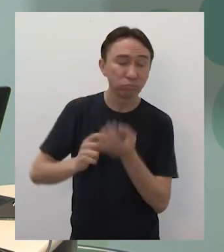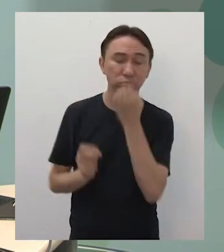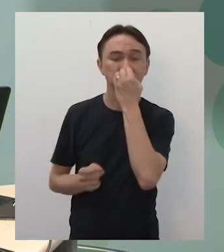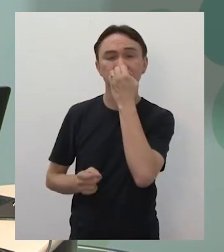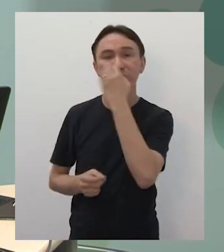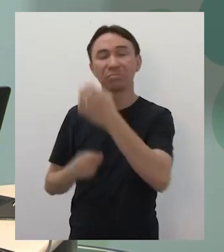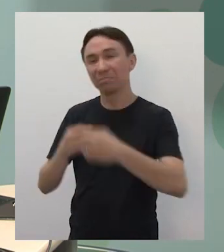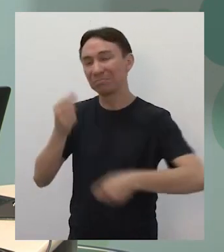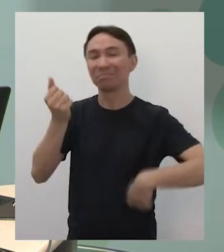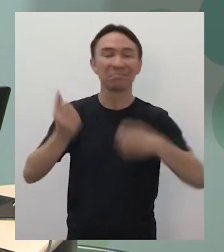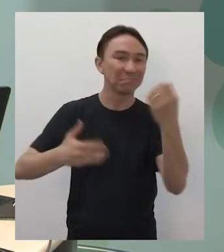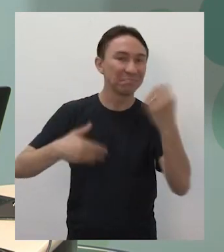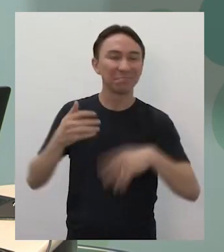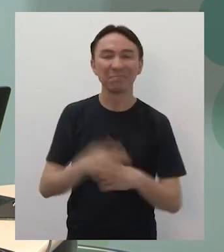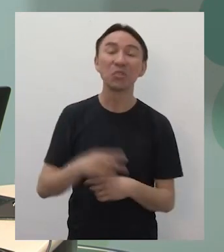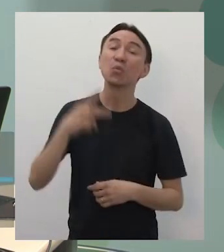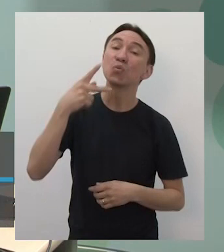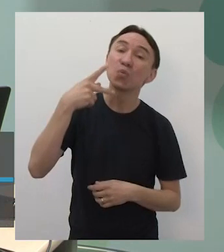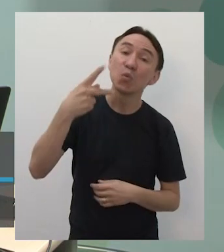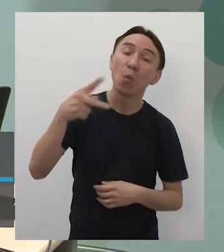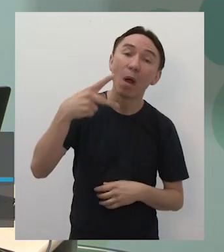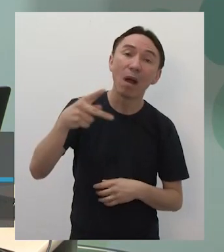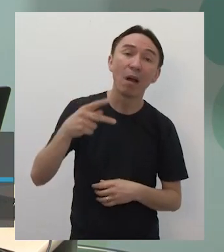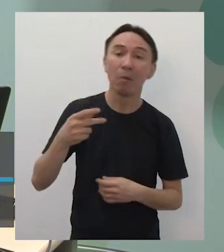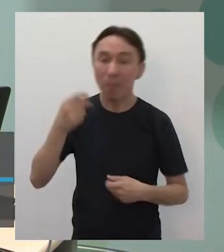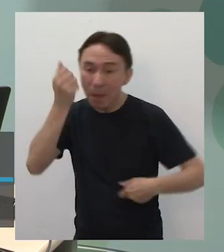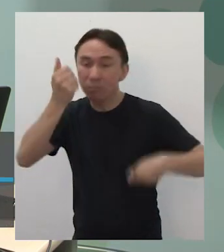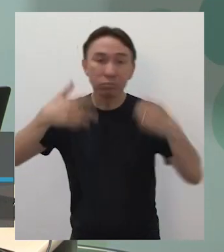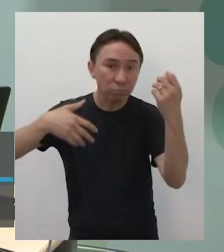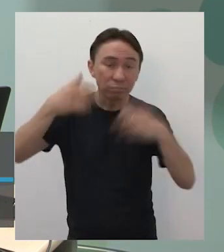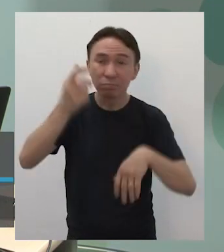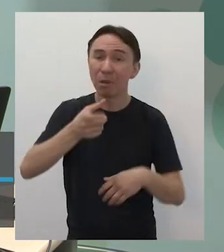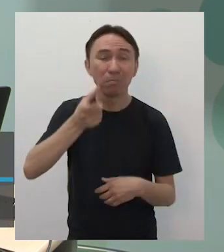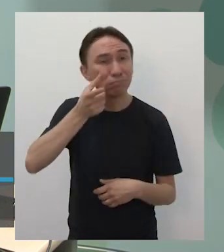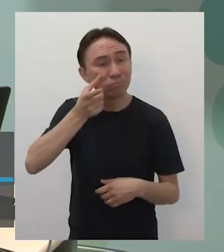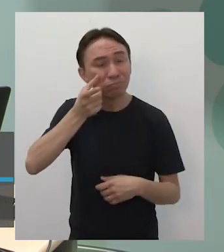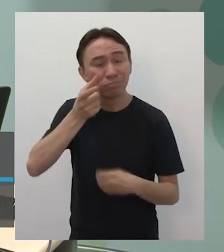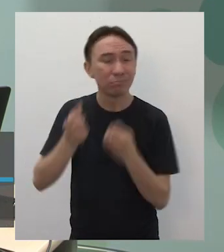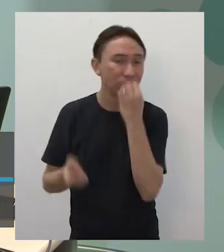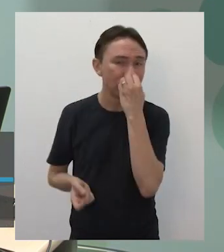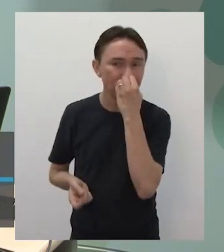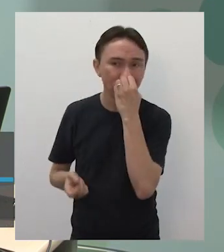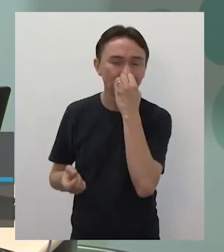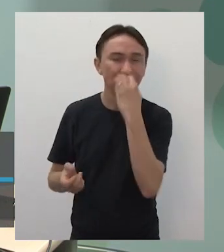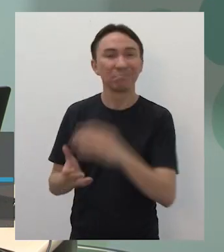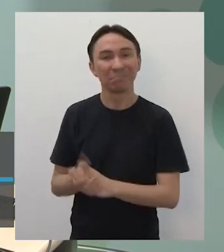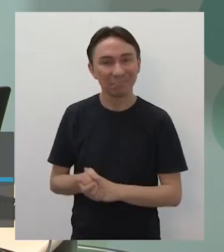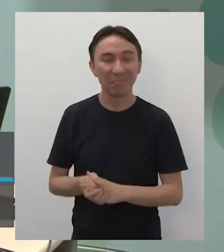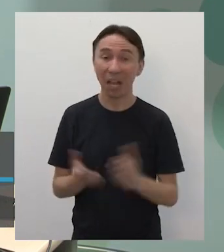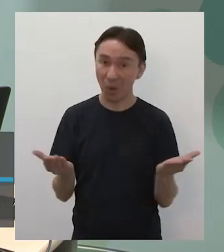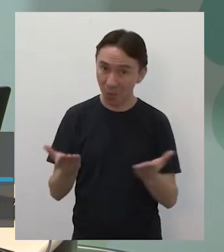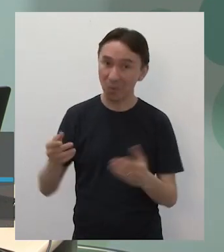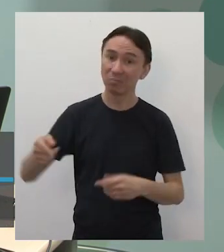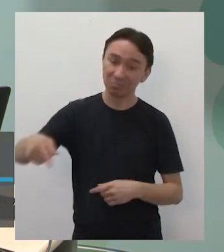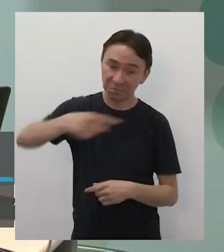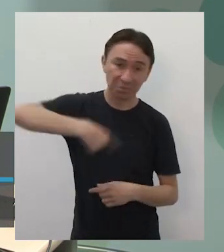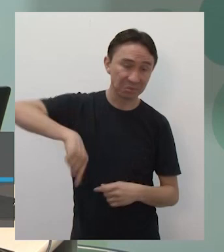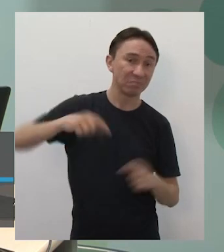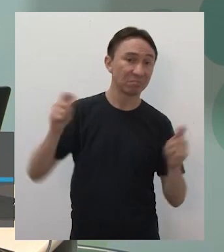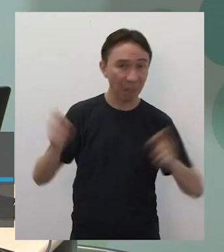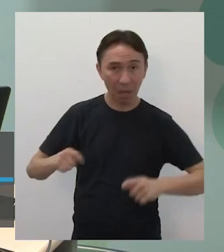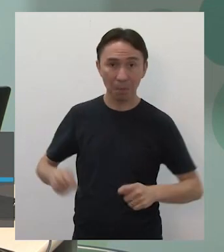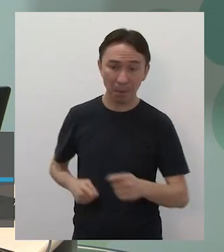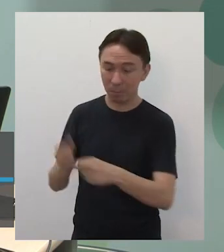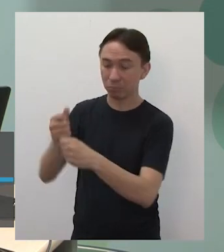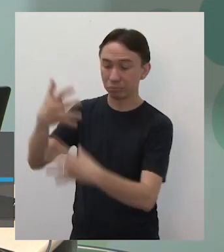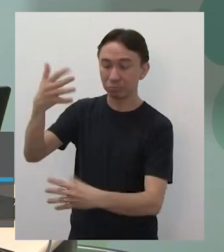sua fala, né? A professora Claudineia também está conosco aqui também ao vivo, né? Então poderemos também participar das interações e faço um convite também a